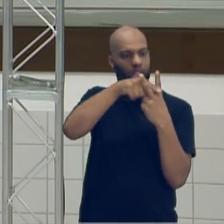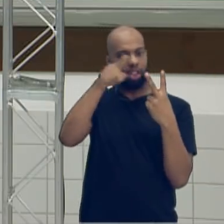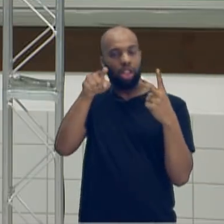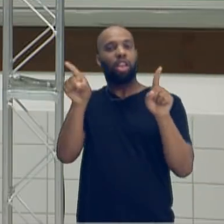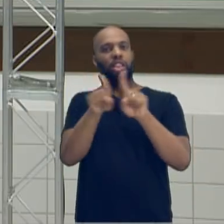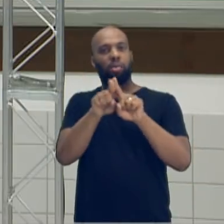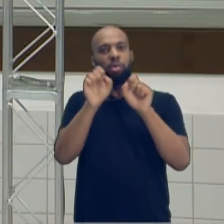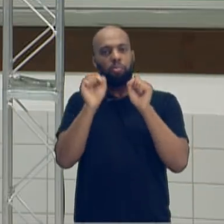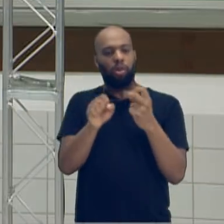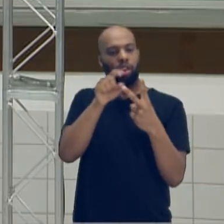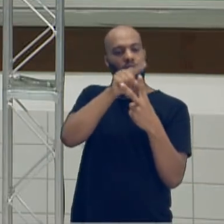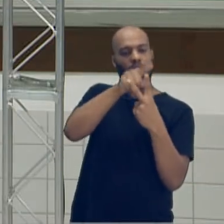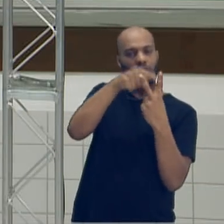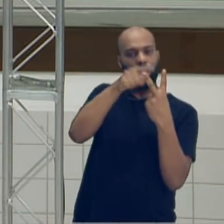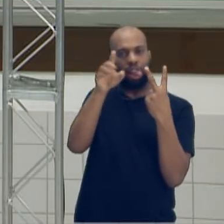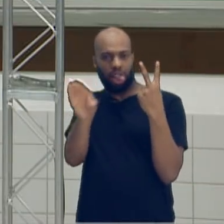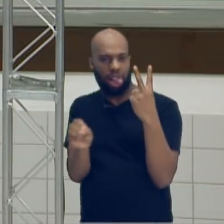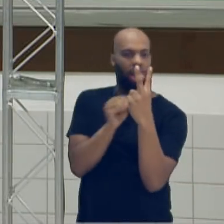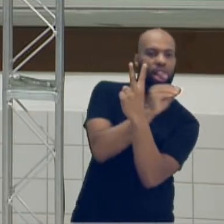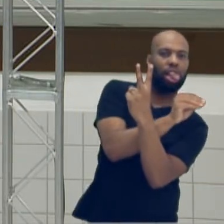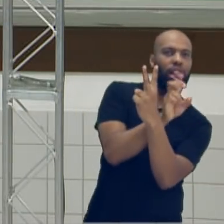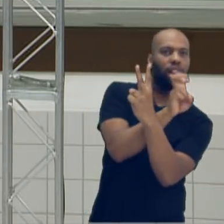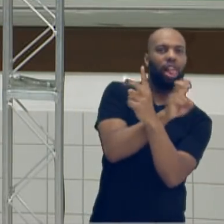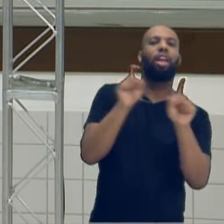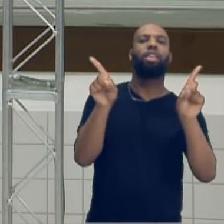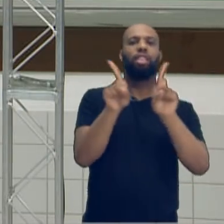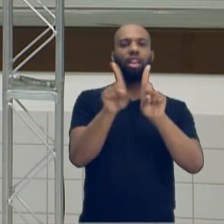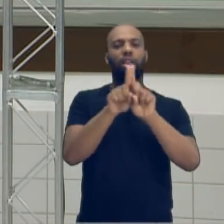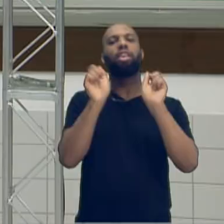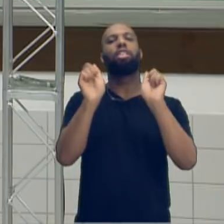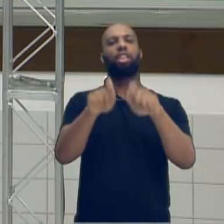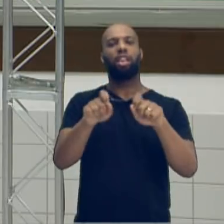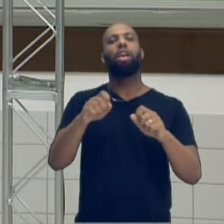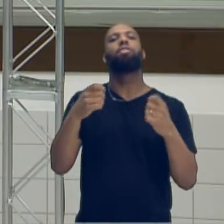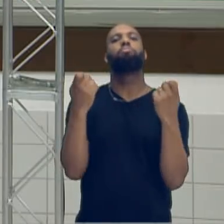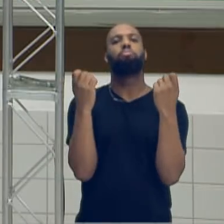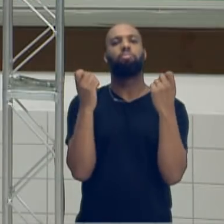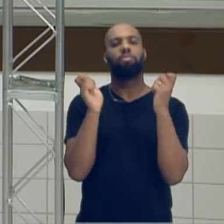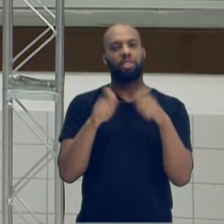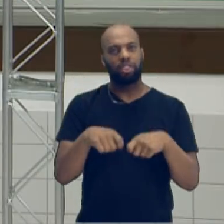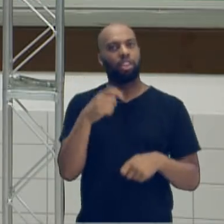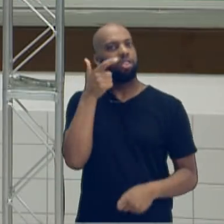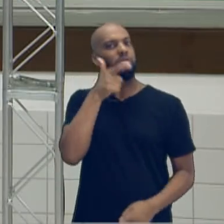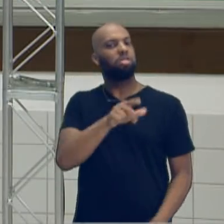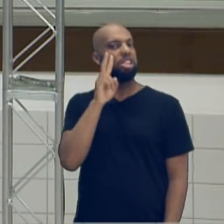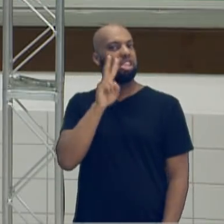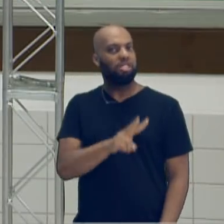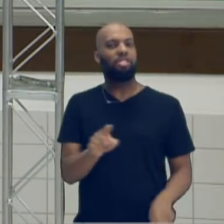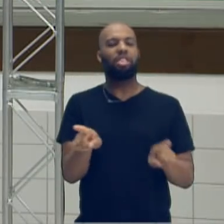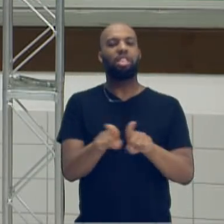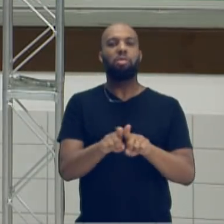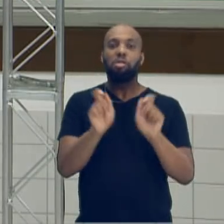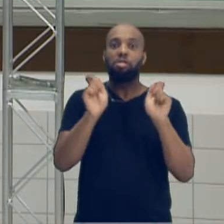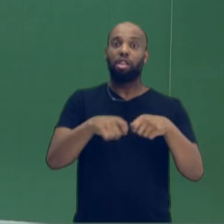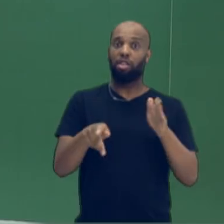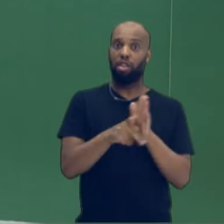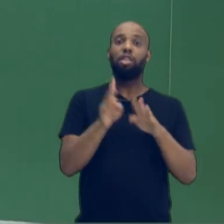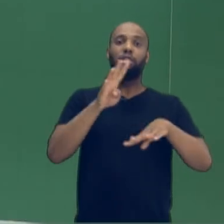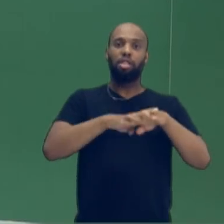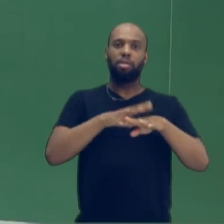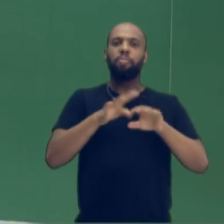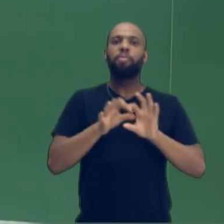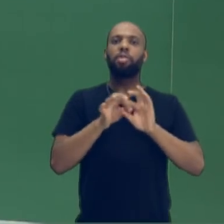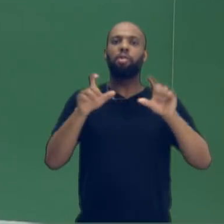de volta. Né? Então, ali eu consigo ter essa visualização, né, dessa possibilidade de representar a